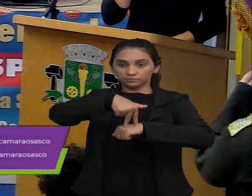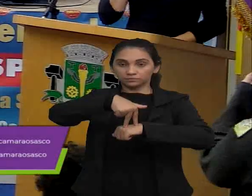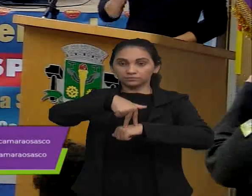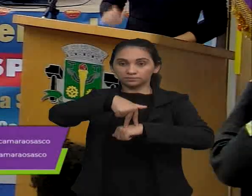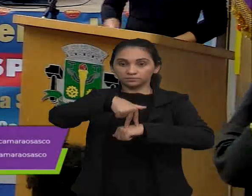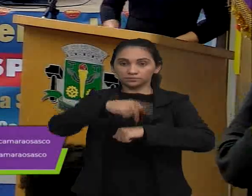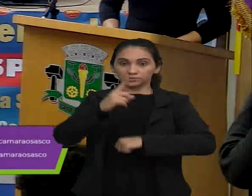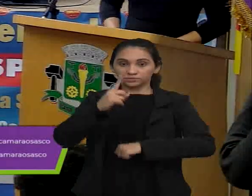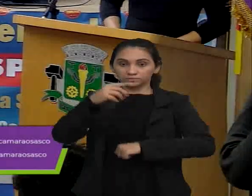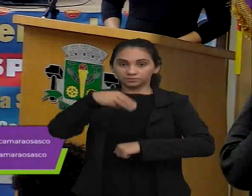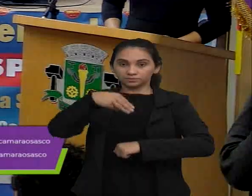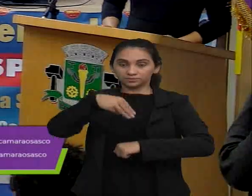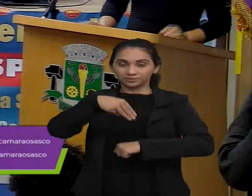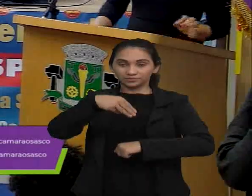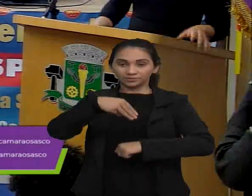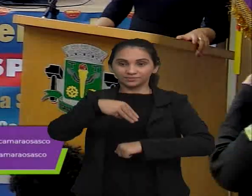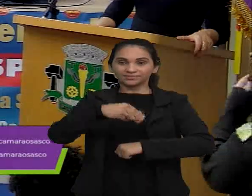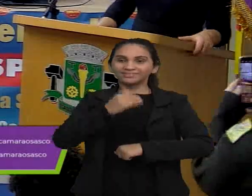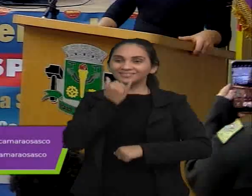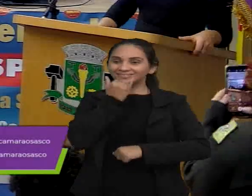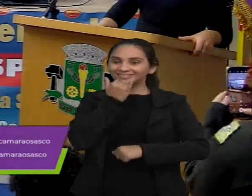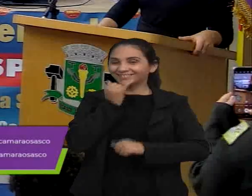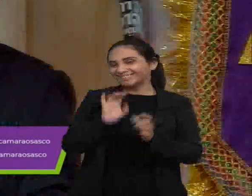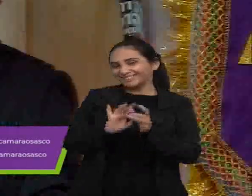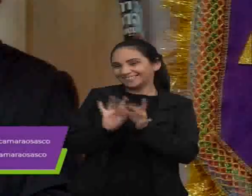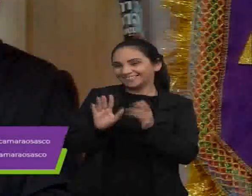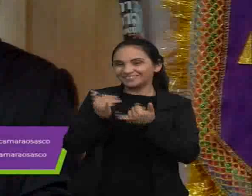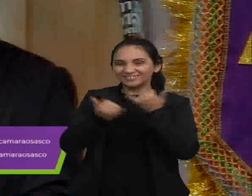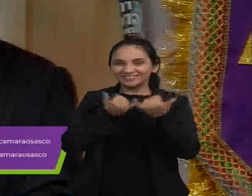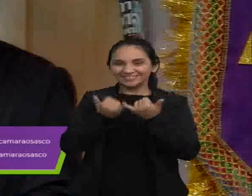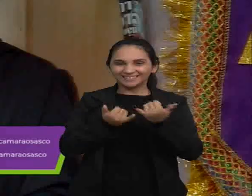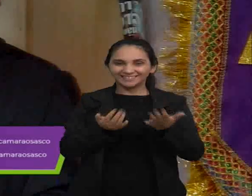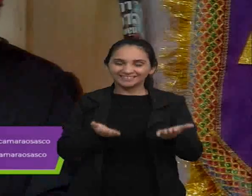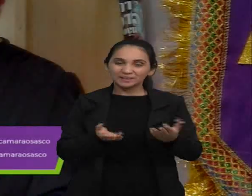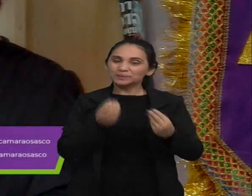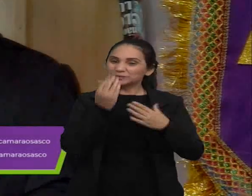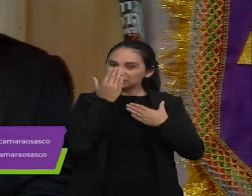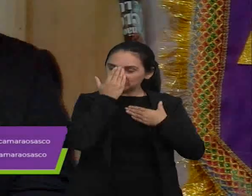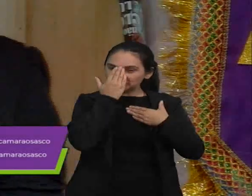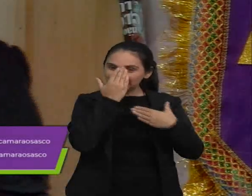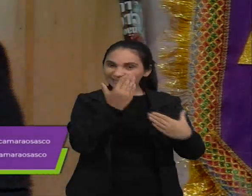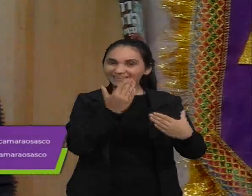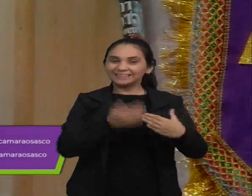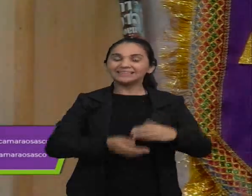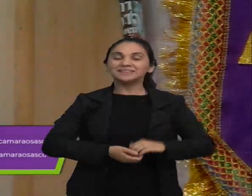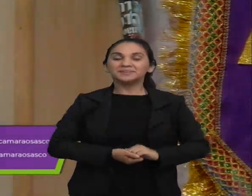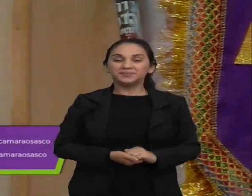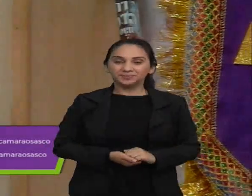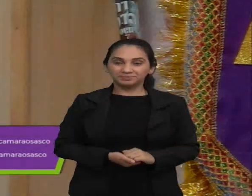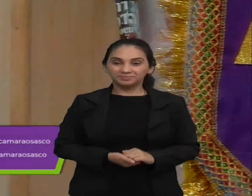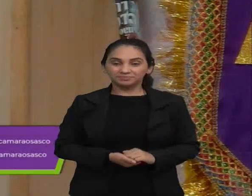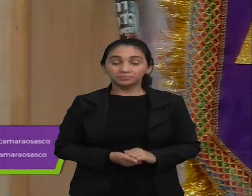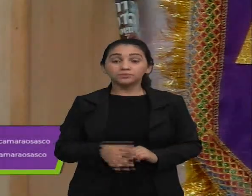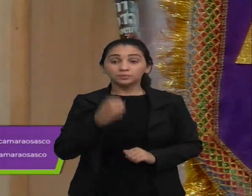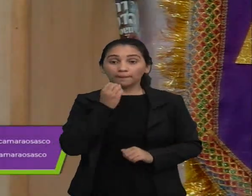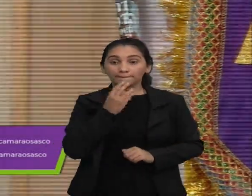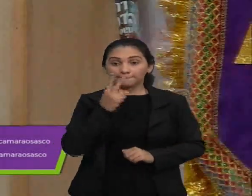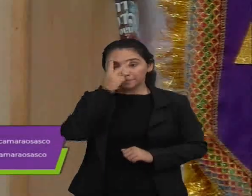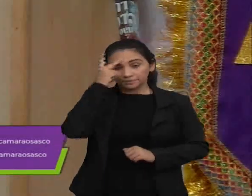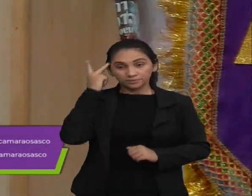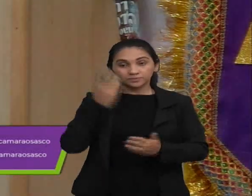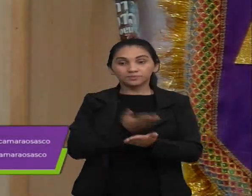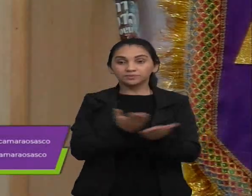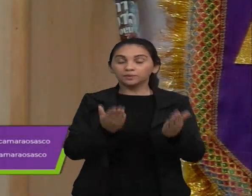por um minuto fica à vontade muito obrigada bom gente boa